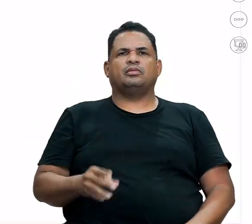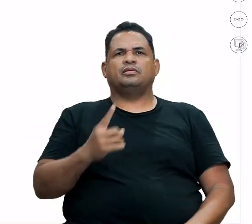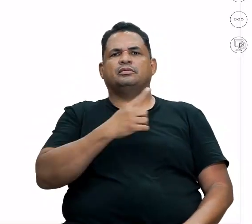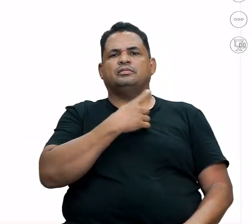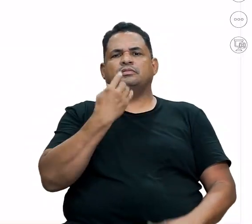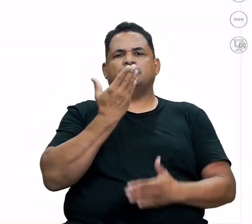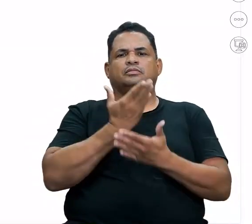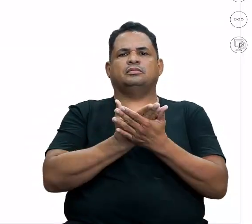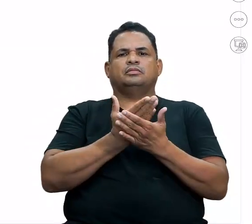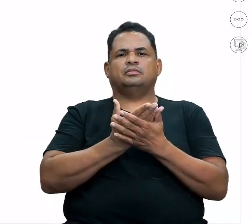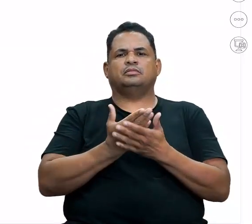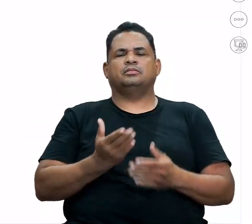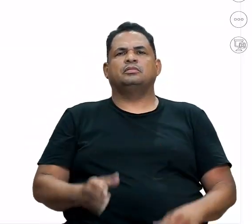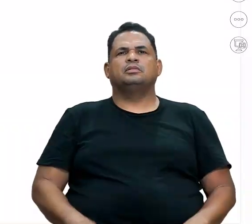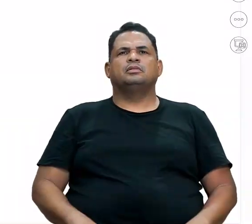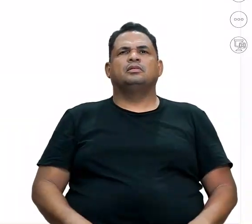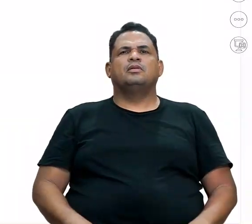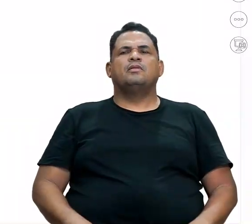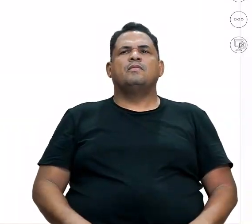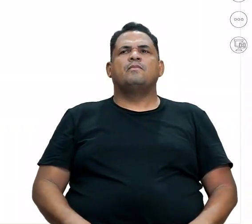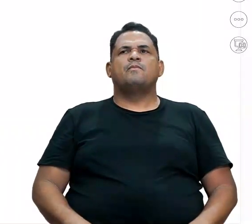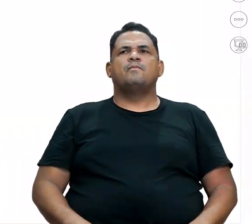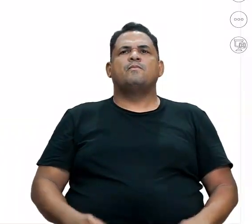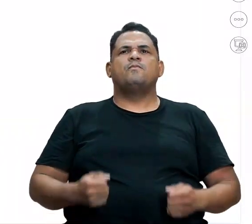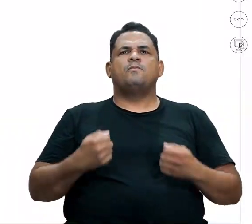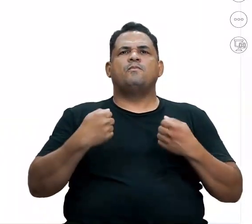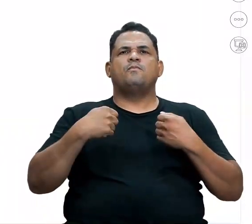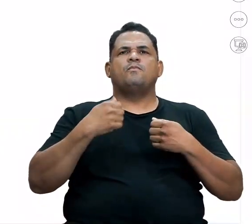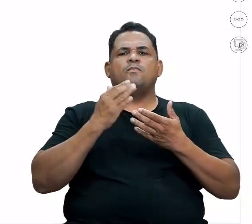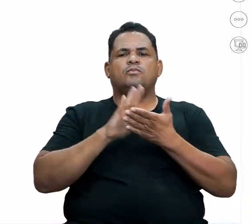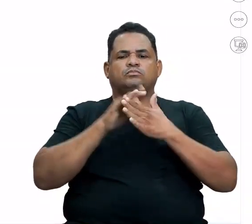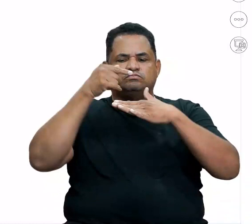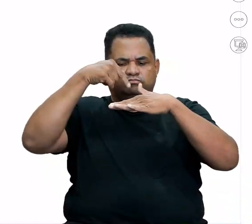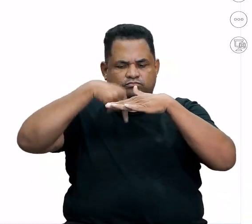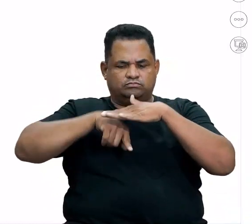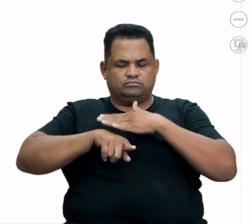aqui, vocês podem aprofundar isso, né?